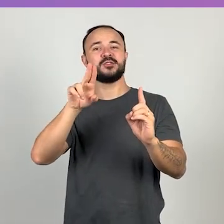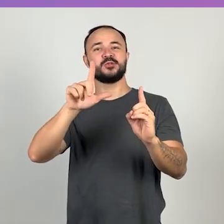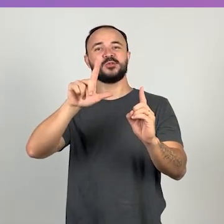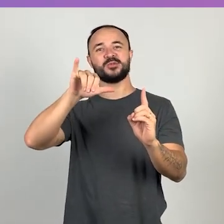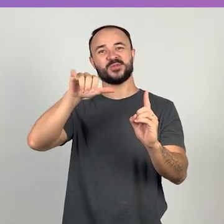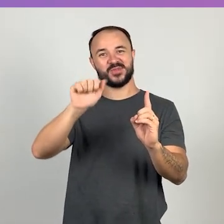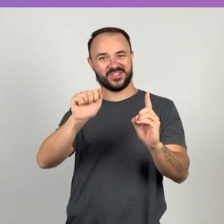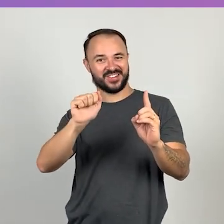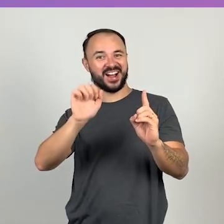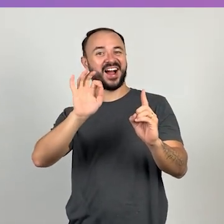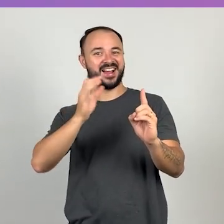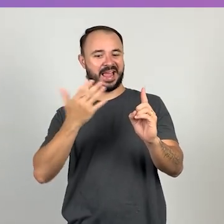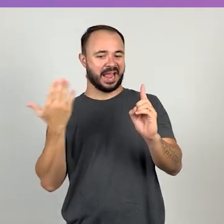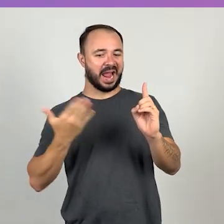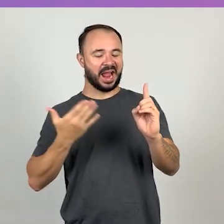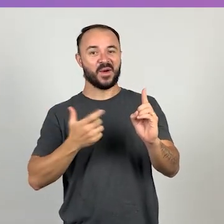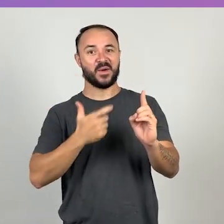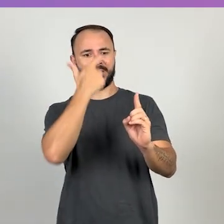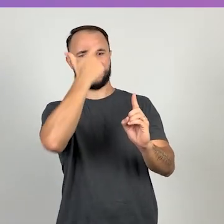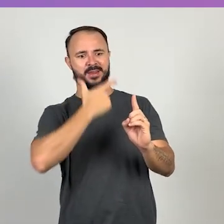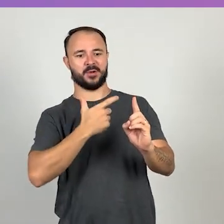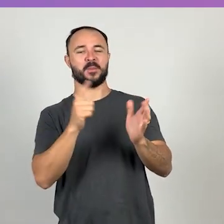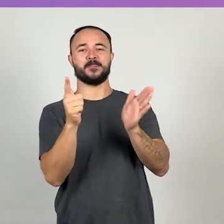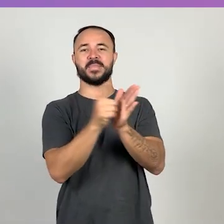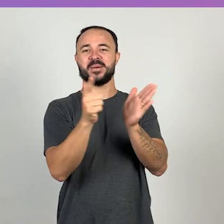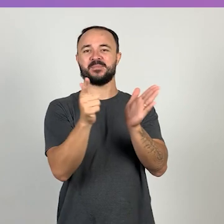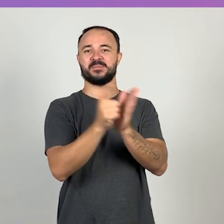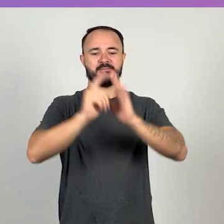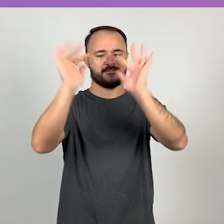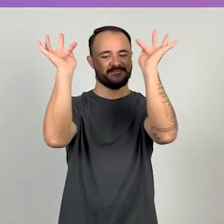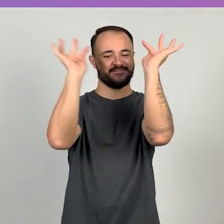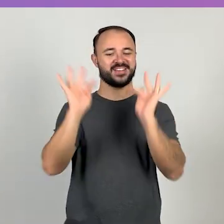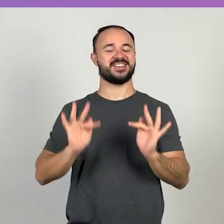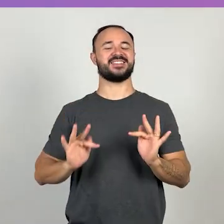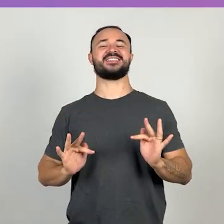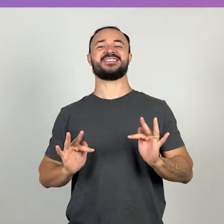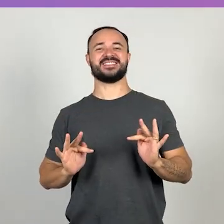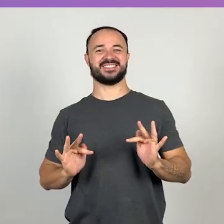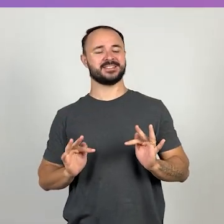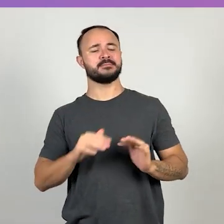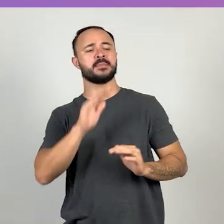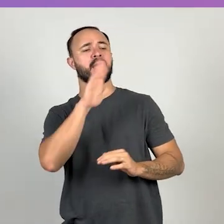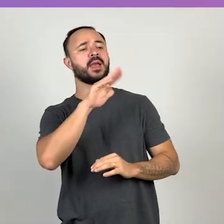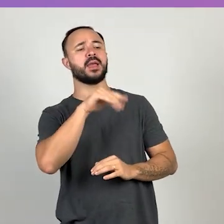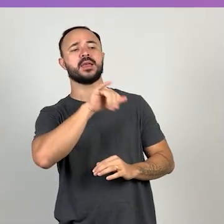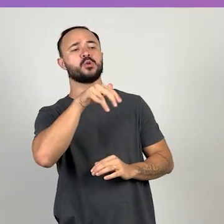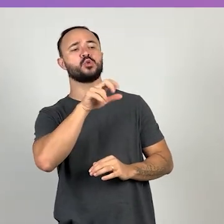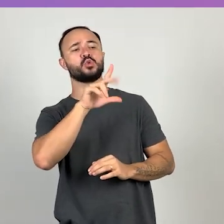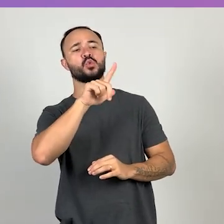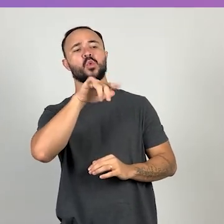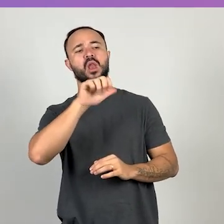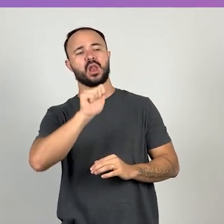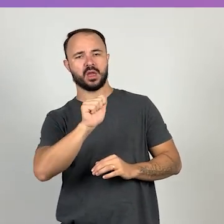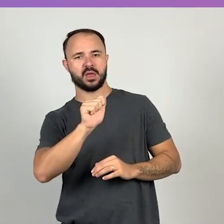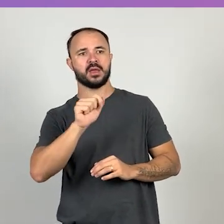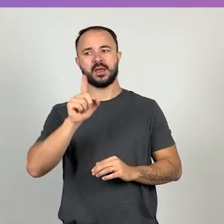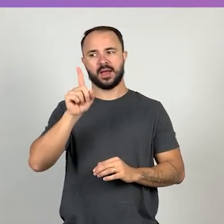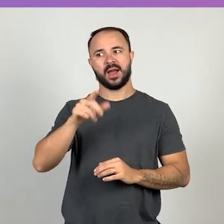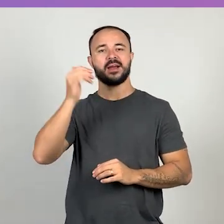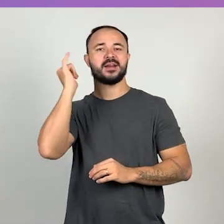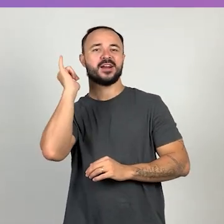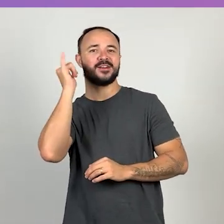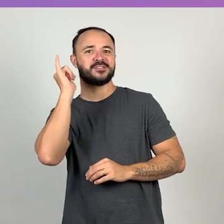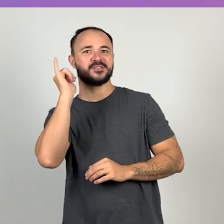Júlia! Agora eu sou um papel felizão. Ei, Júlia, essa história